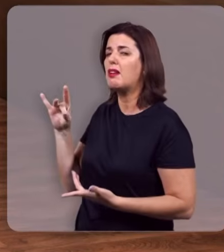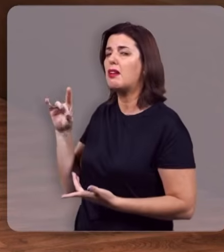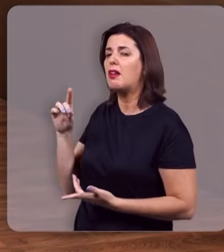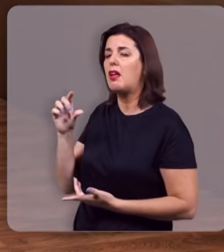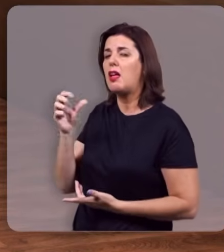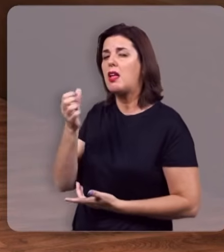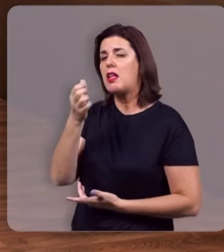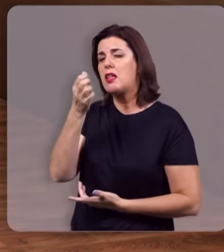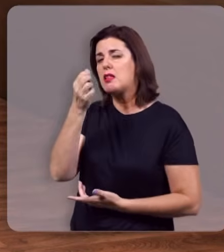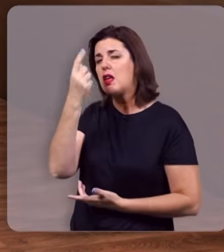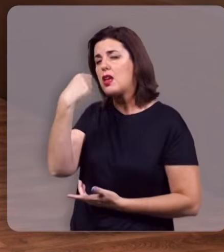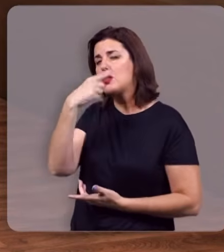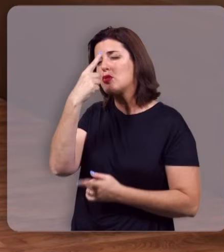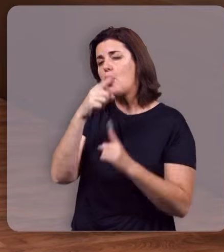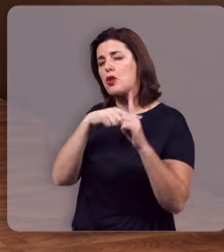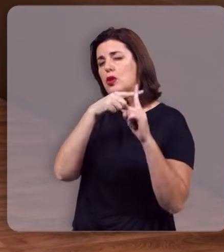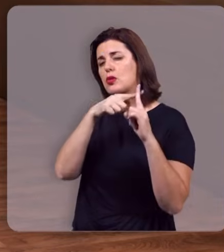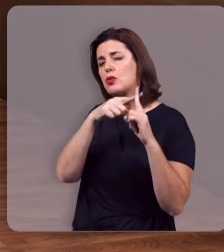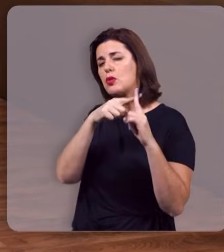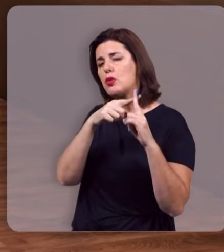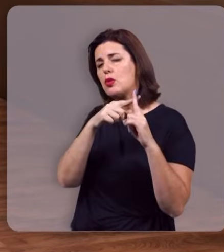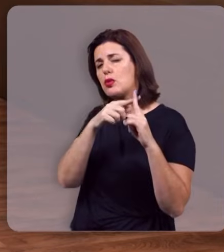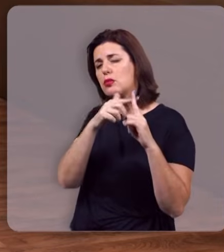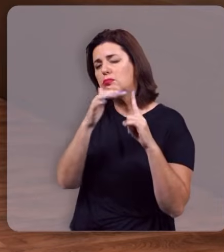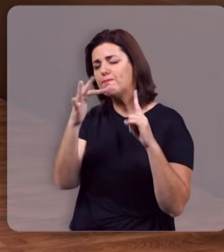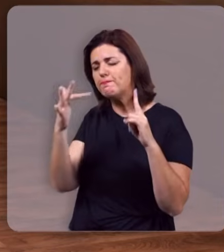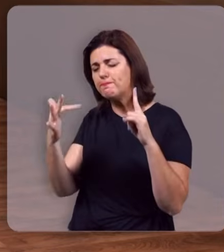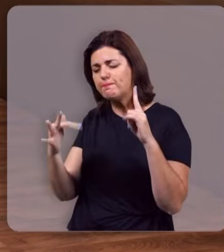6 horas naquela cruz, cãibras,